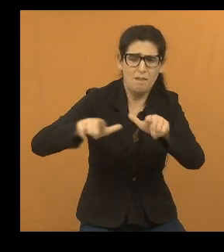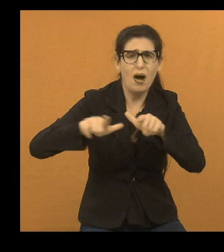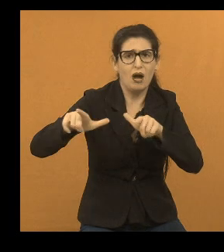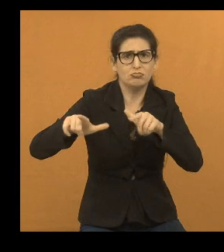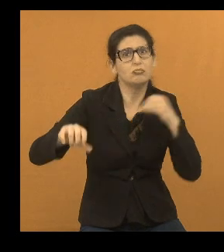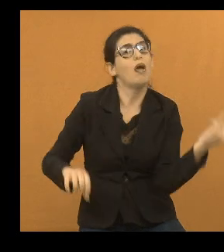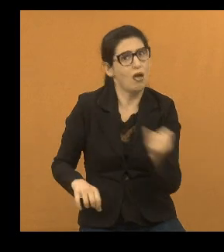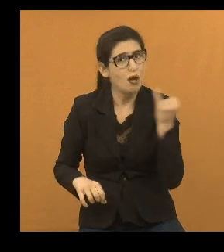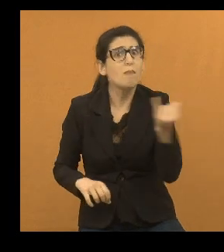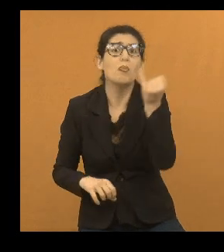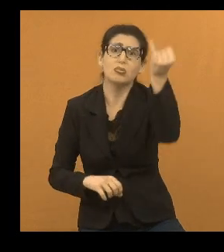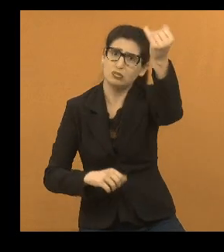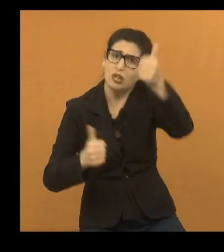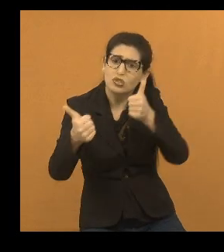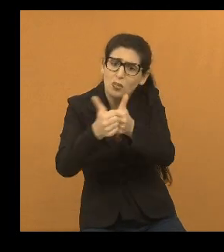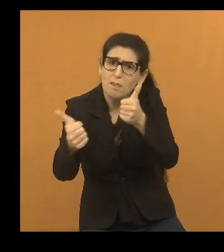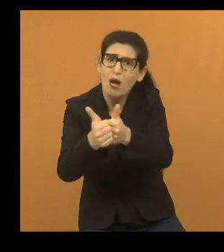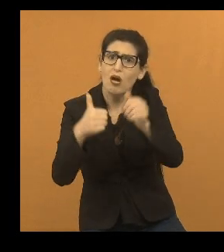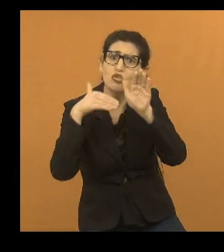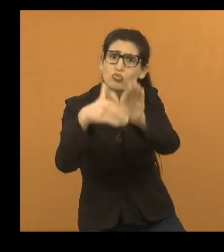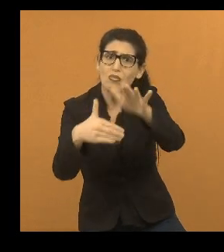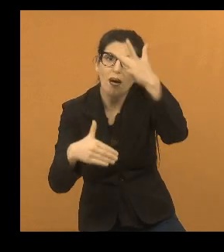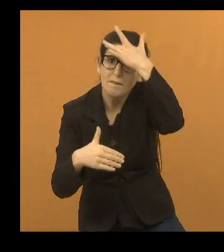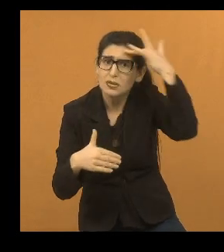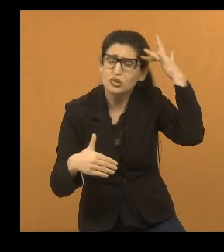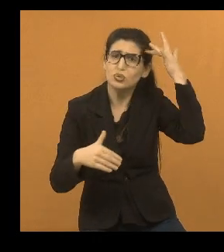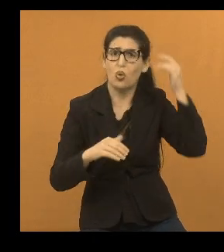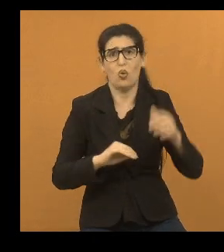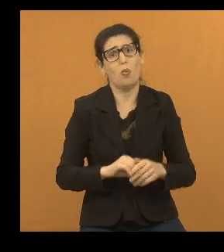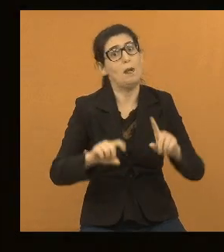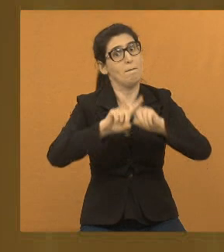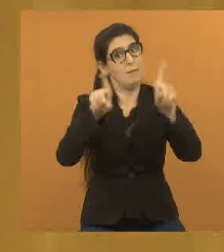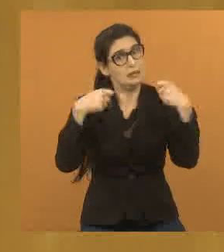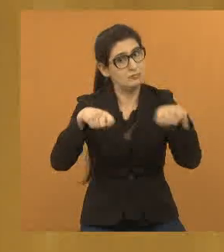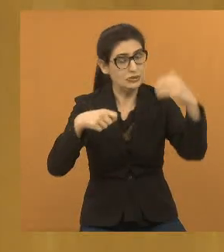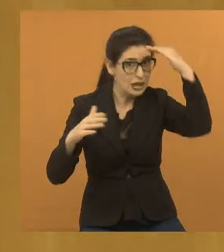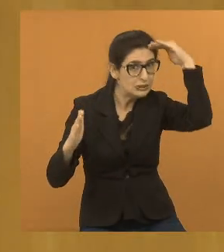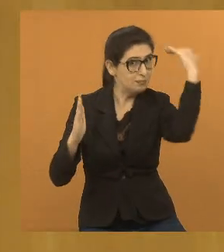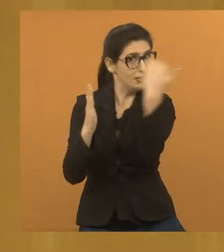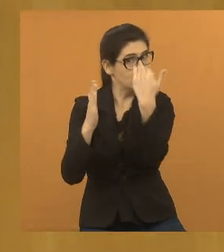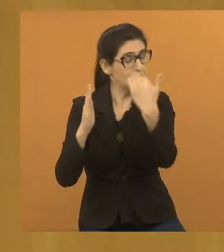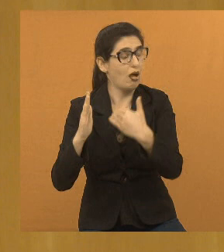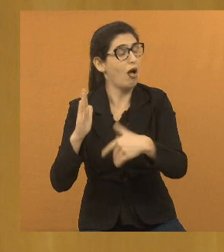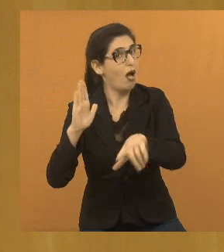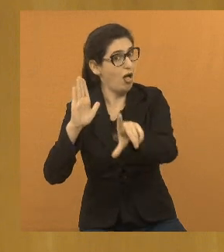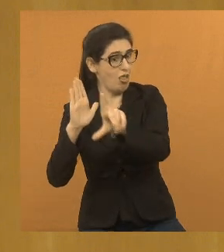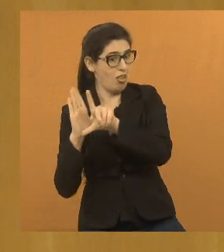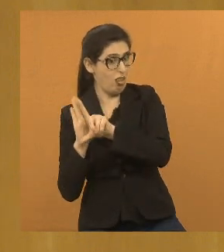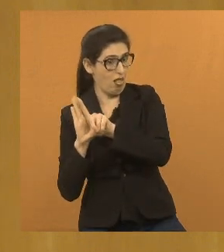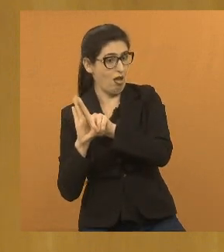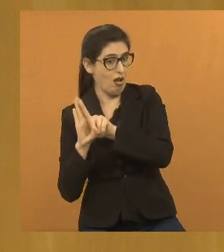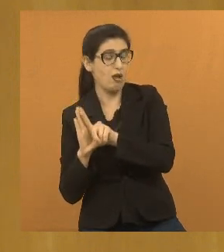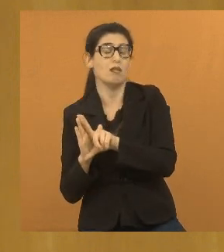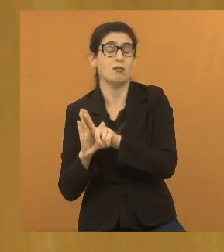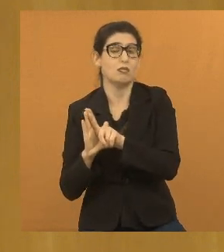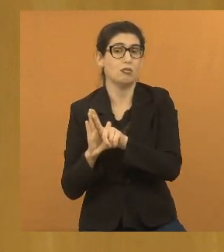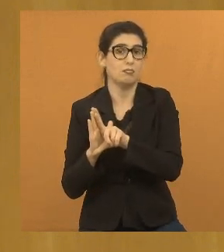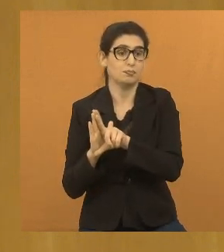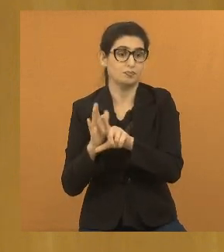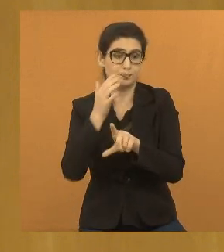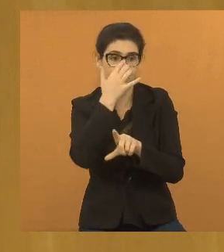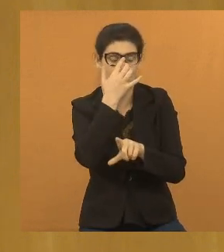misto do espaço urbano, desde que atendido a alguns critérios de ocupação que garantam conforto